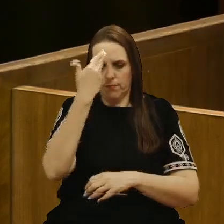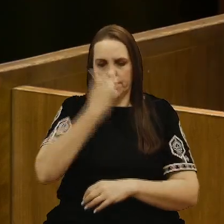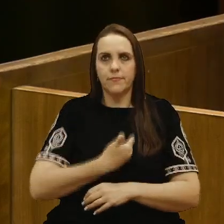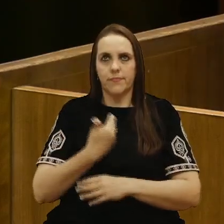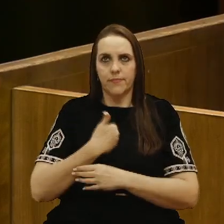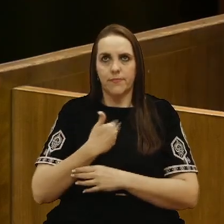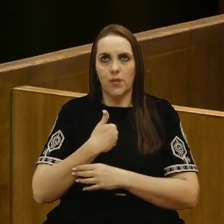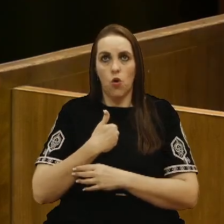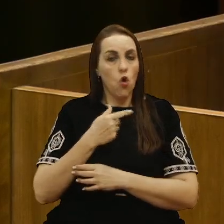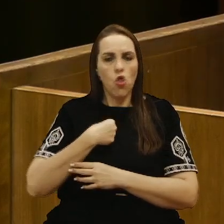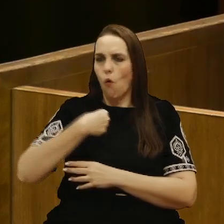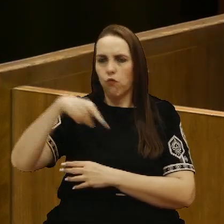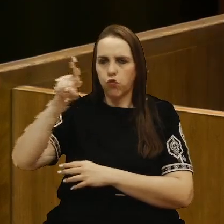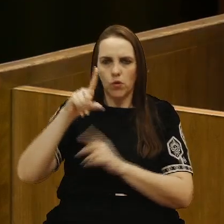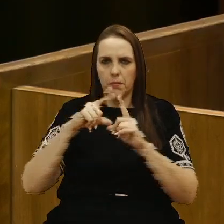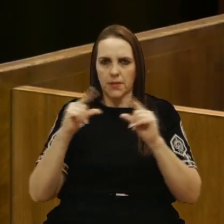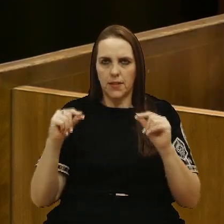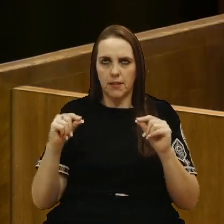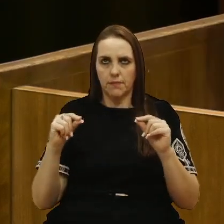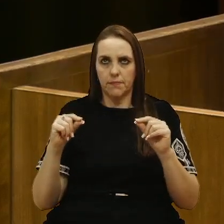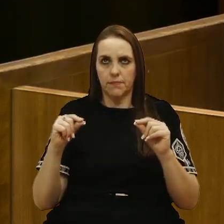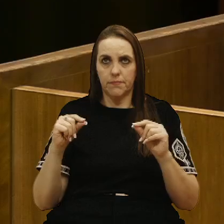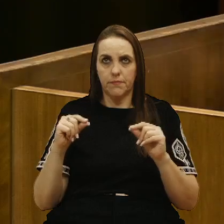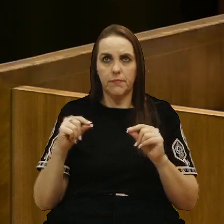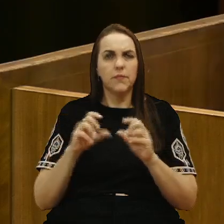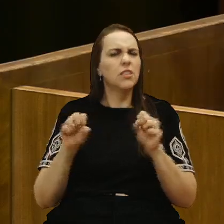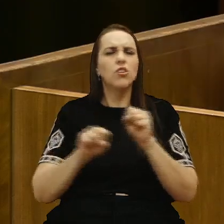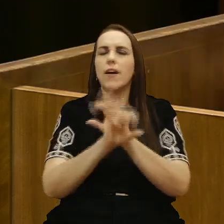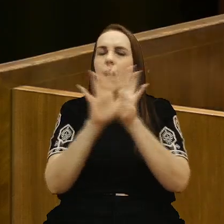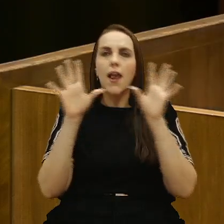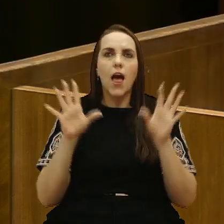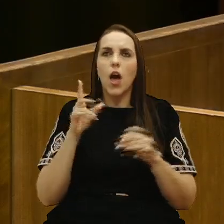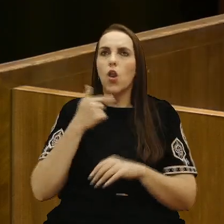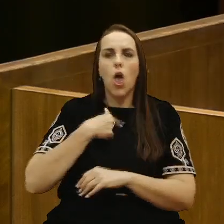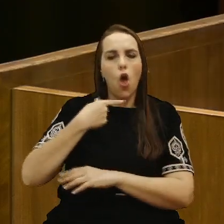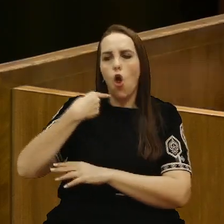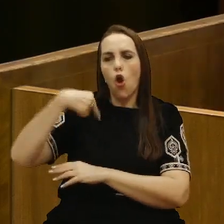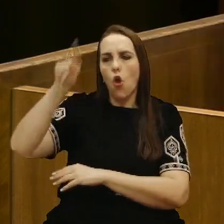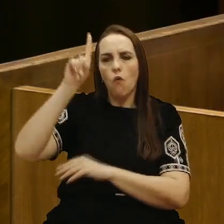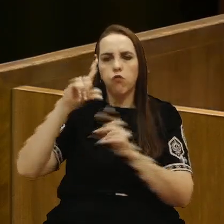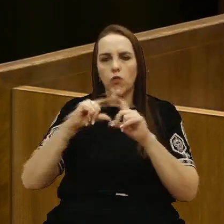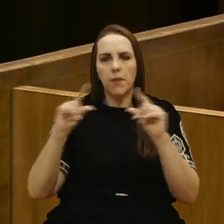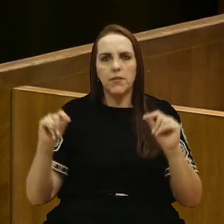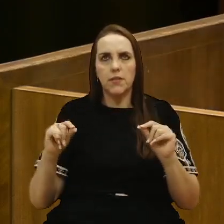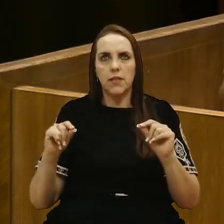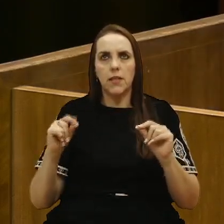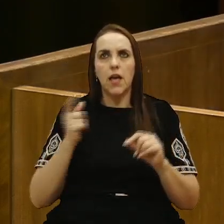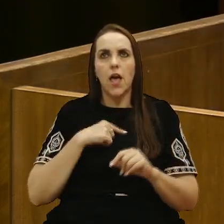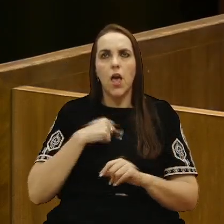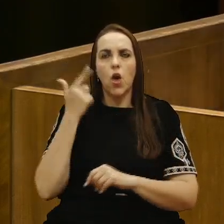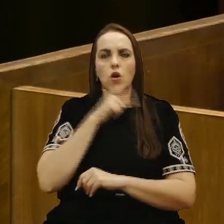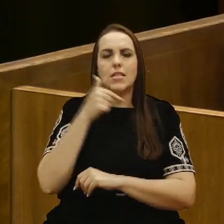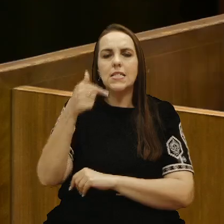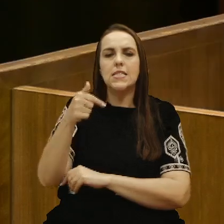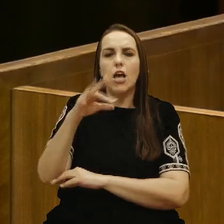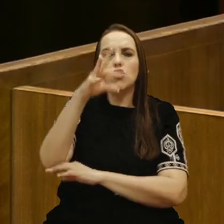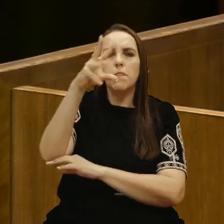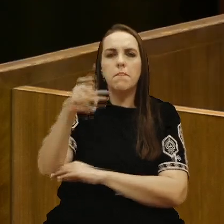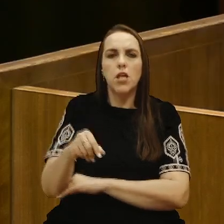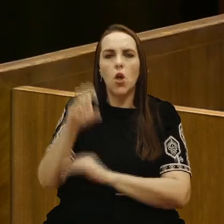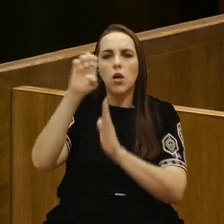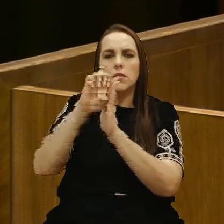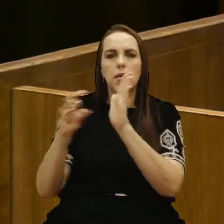sem ir a Brasília, tá? Tem que deixar bem claro que eu não fui a Brasília. E eu consegui 7 milhões em